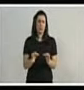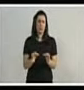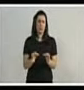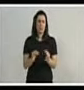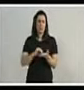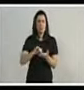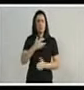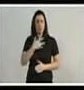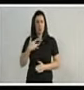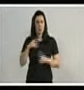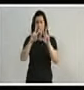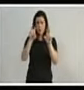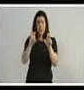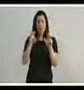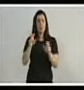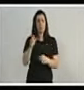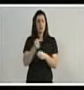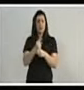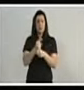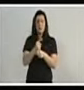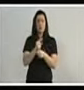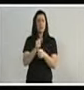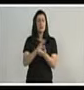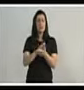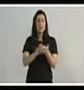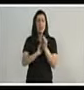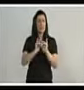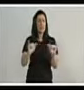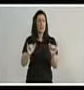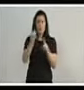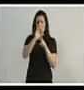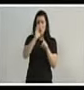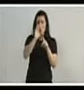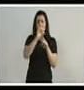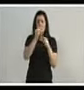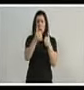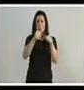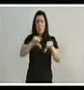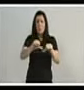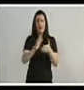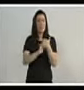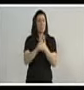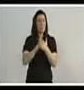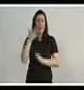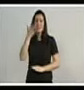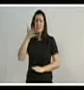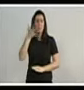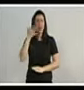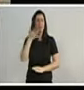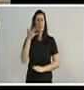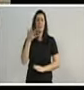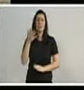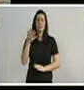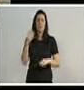saúde a esse sistema que este ano pelo que percebi ficou esquecido no calendário da secretaria sem programação de eventos palestras atividades envolvendo